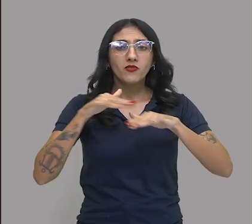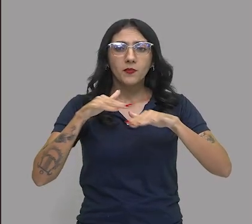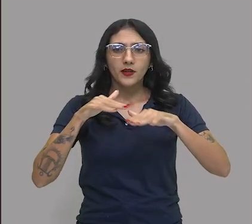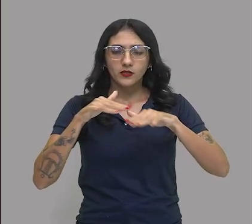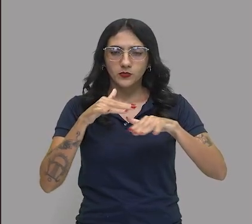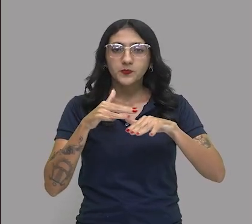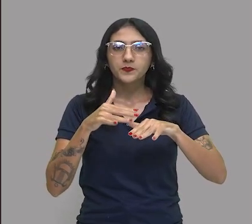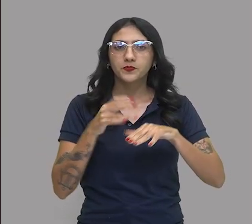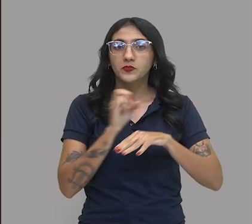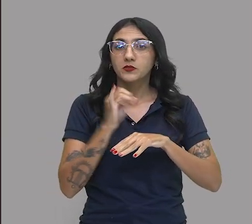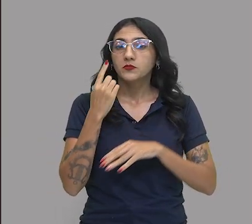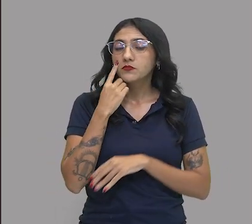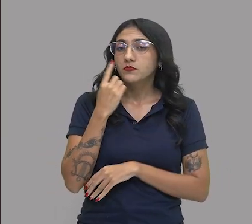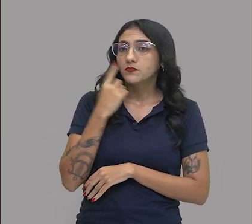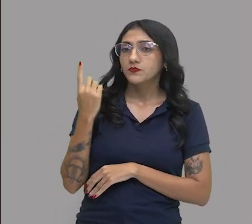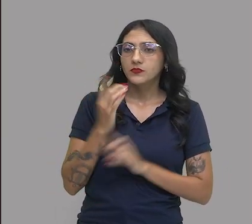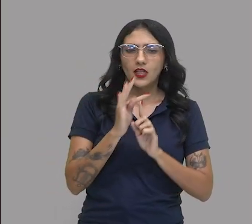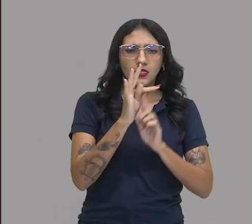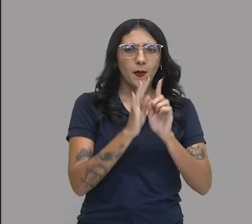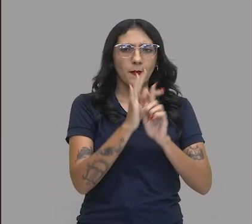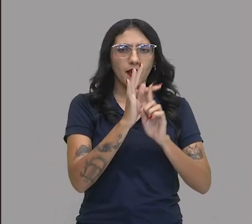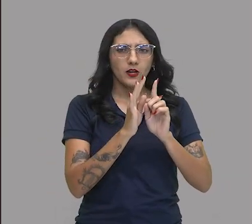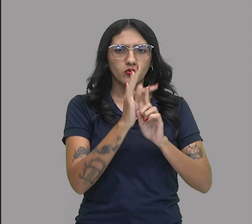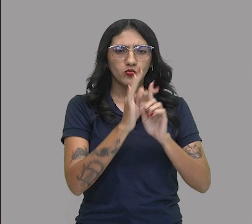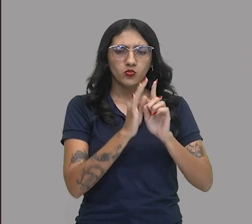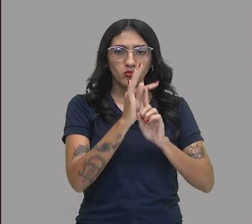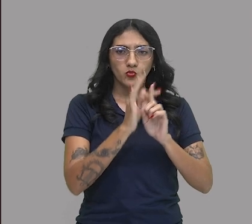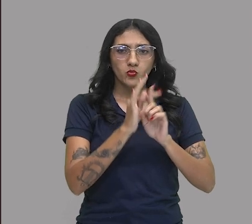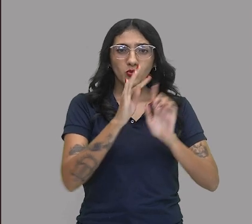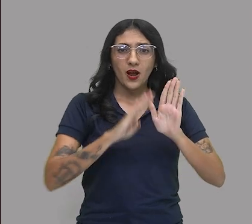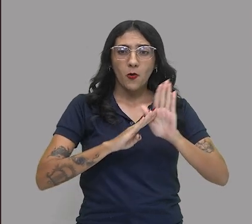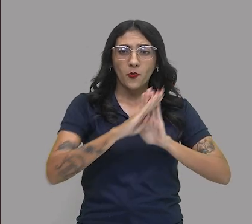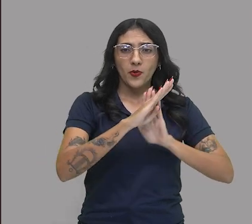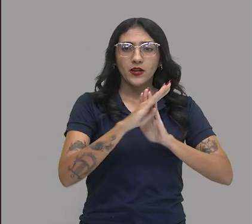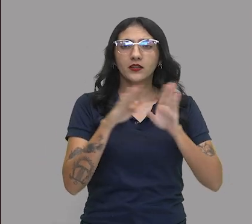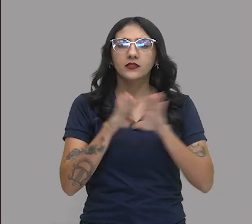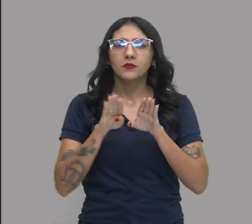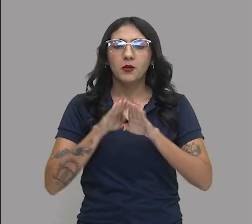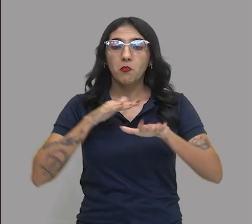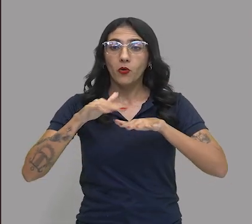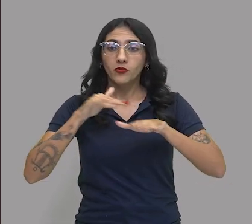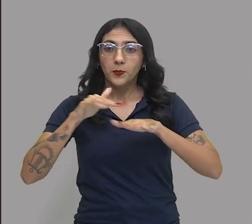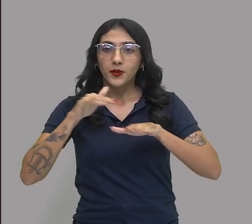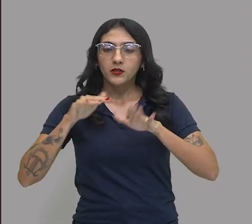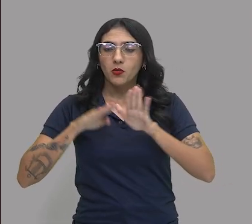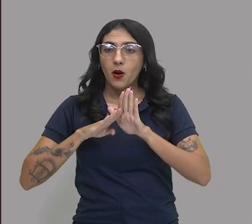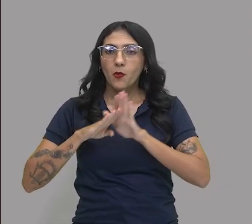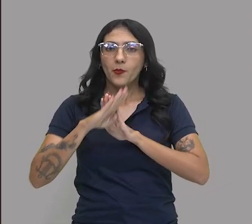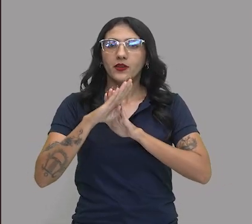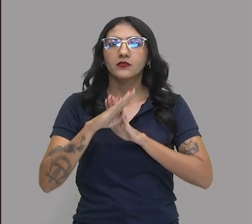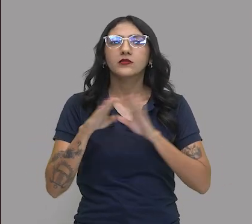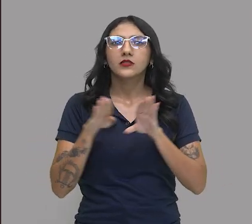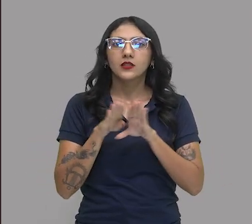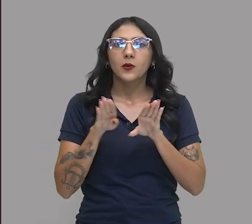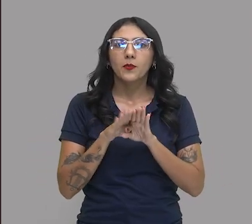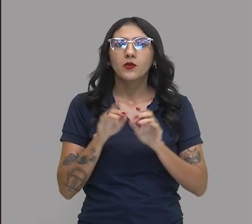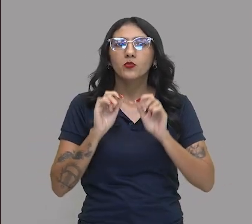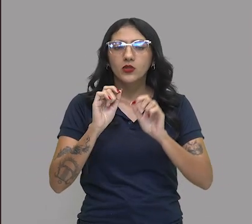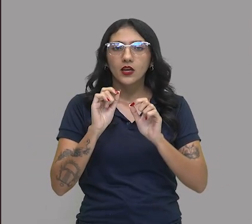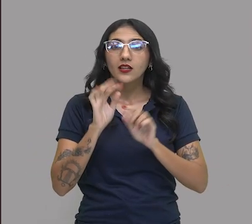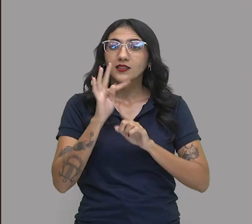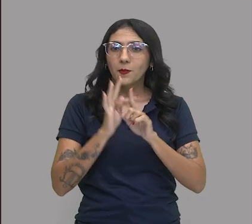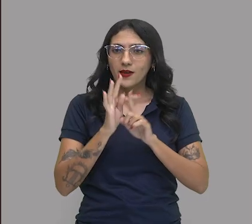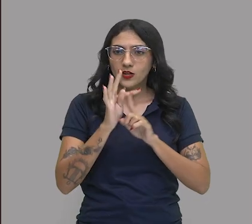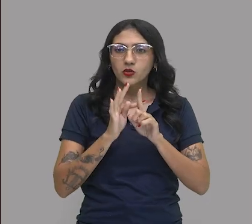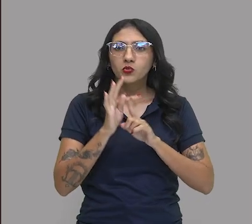que quando a temperatura aumenta ou quando a agitação aumenta, eu tenho também um aumento de